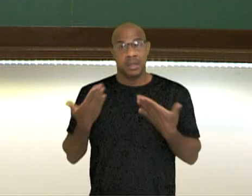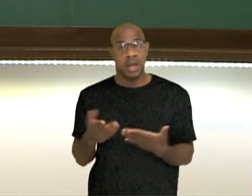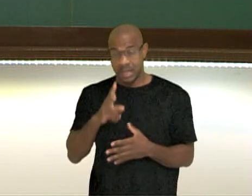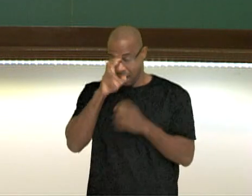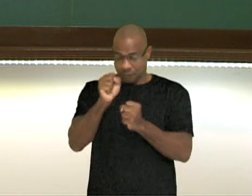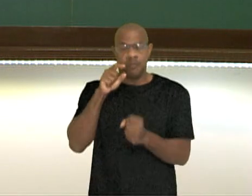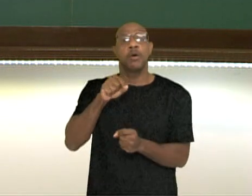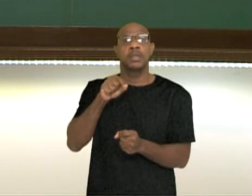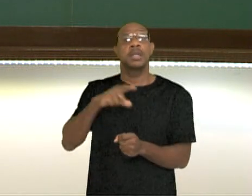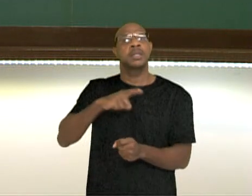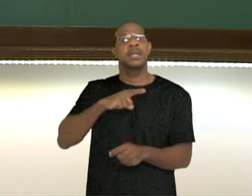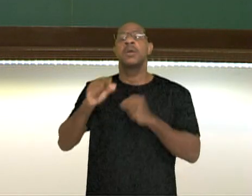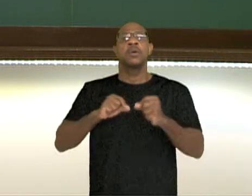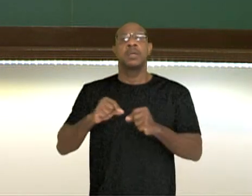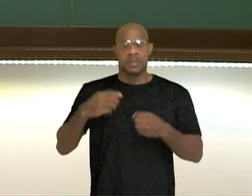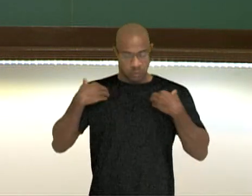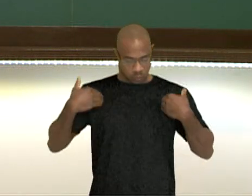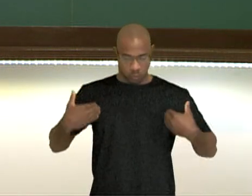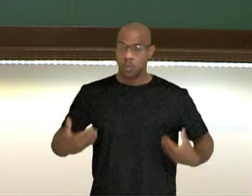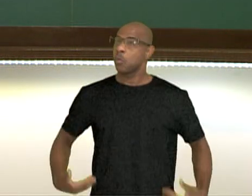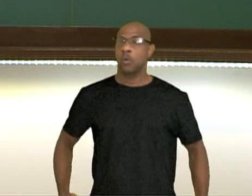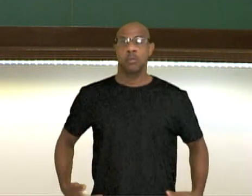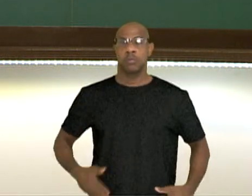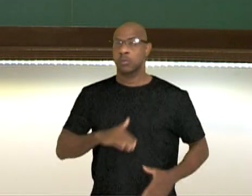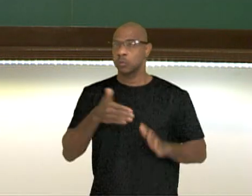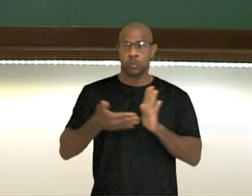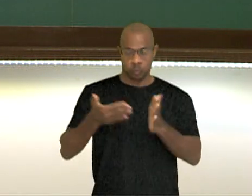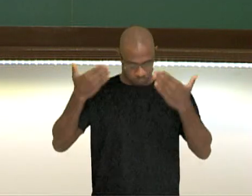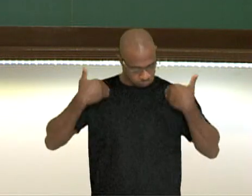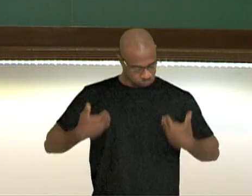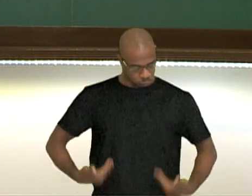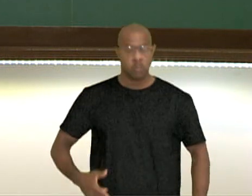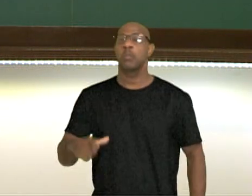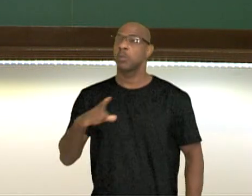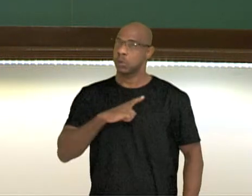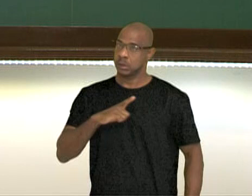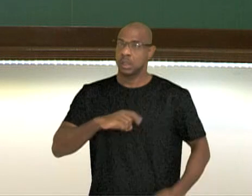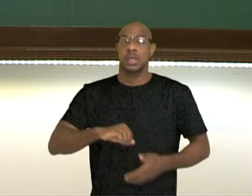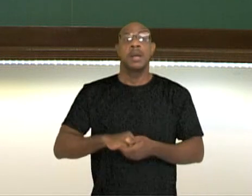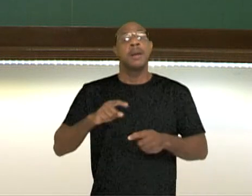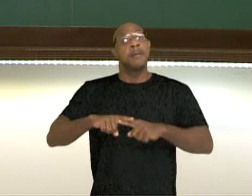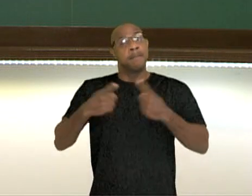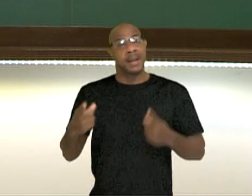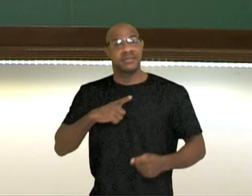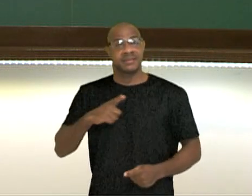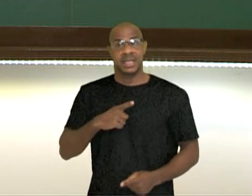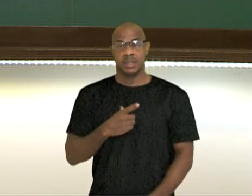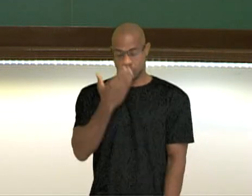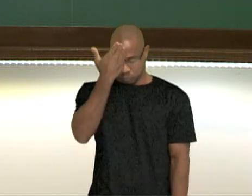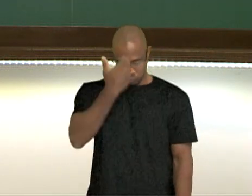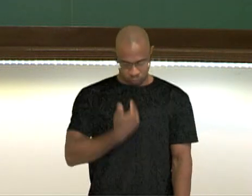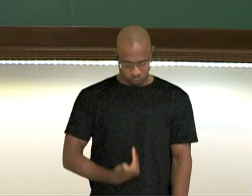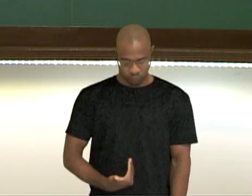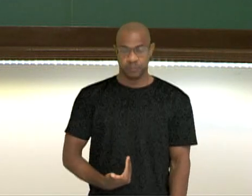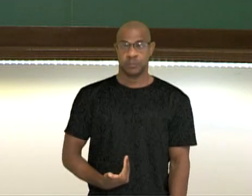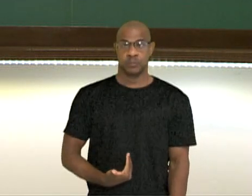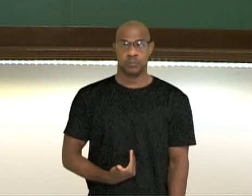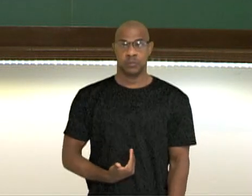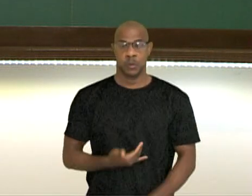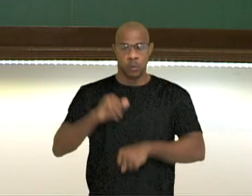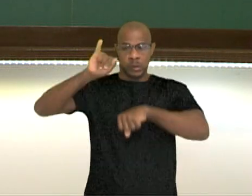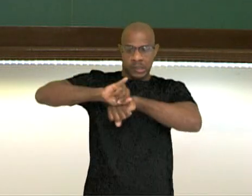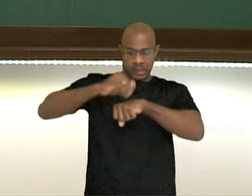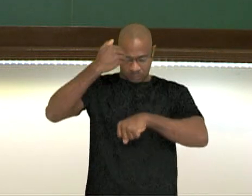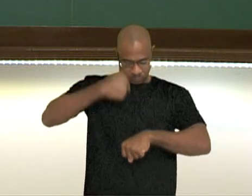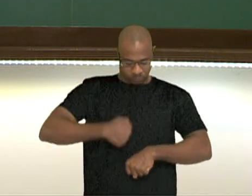ela exerce em todo o nosso corpo. Mas existe um ponto que é o centro, mais ou menos o centro do